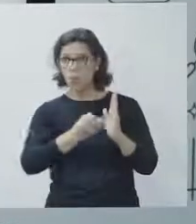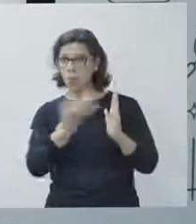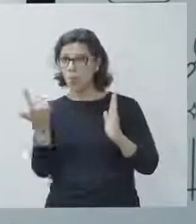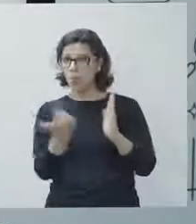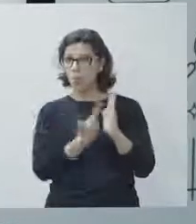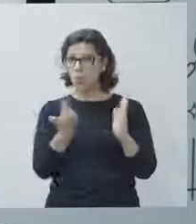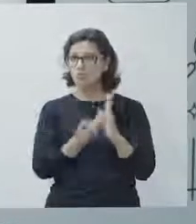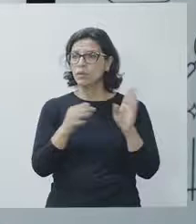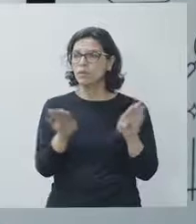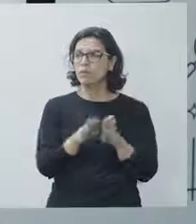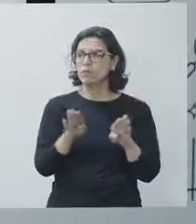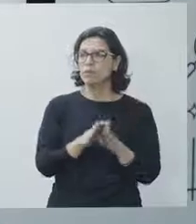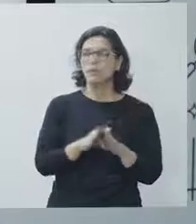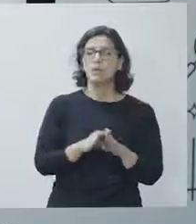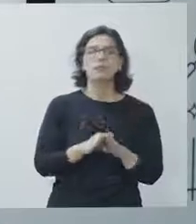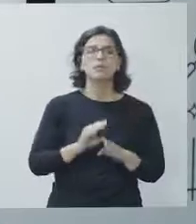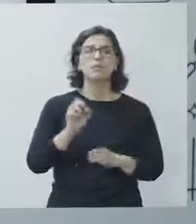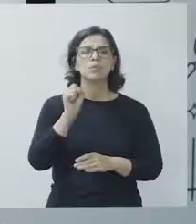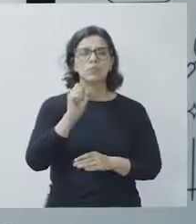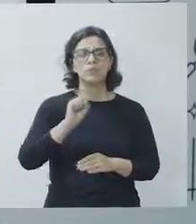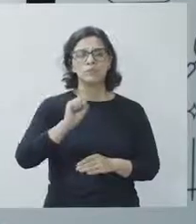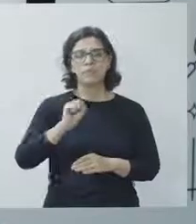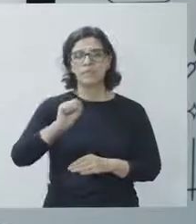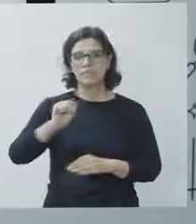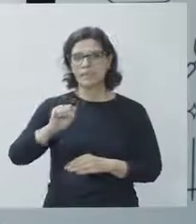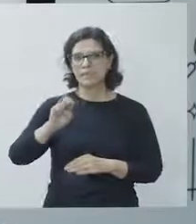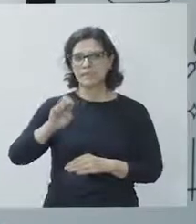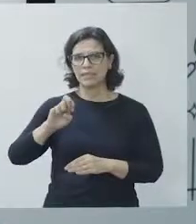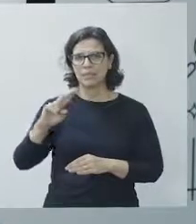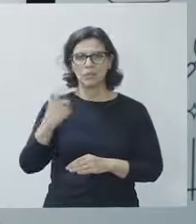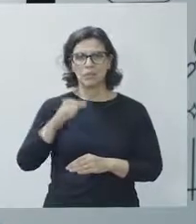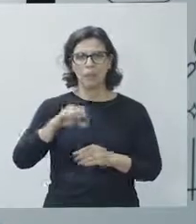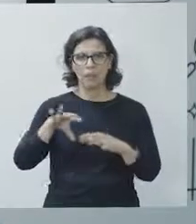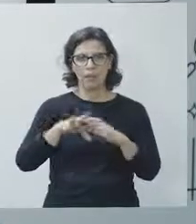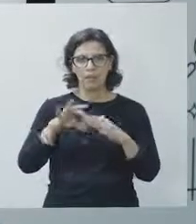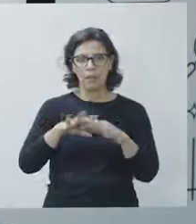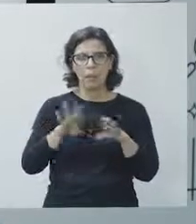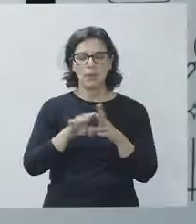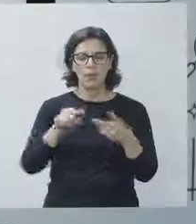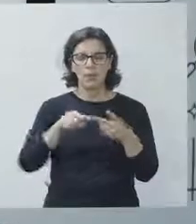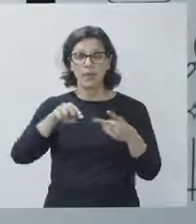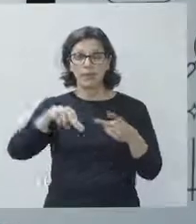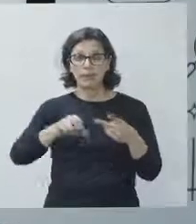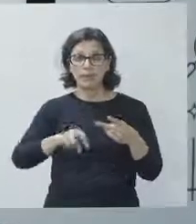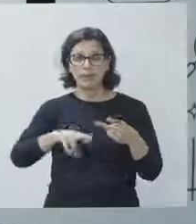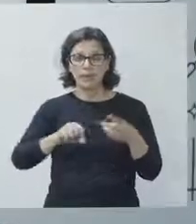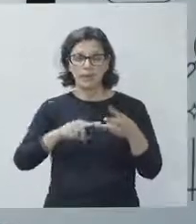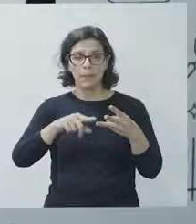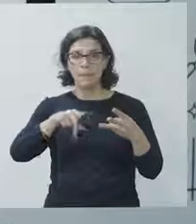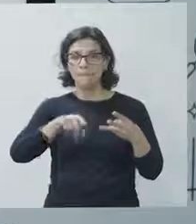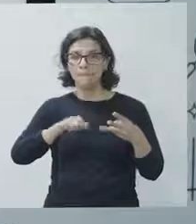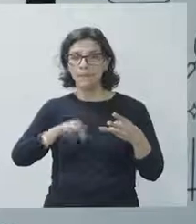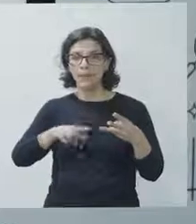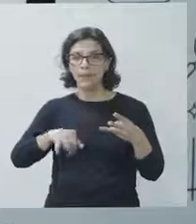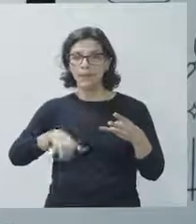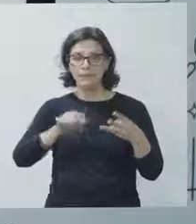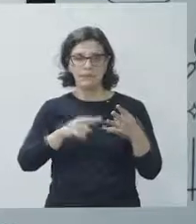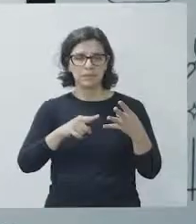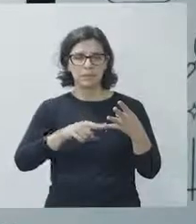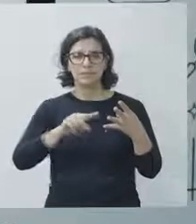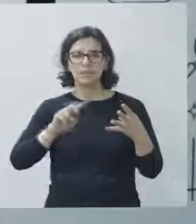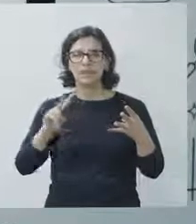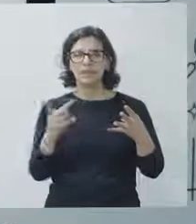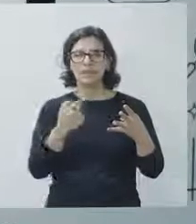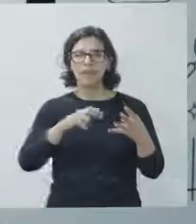algum deles? O Senhor dos Anéis, o Nárnia, Percy Jackson, será que você já leu algum desses? Será que você consegue